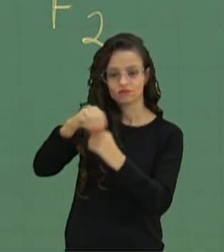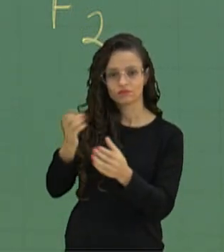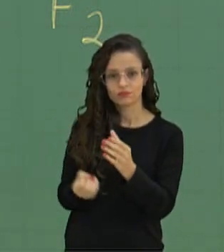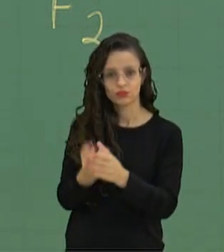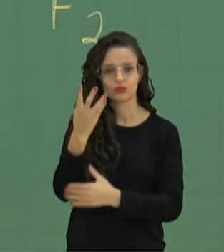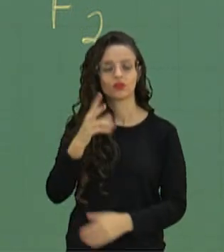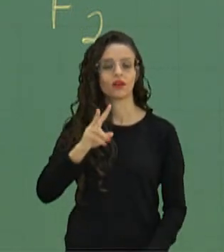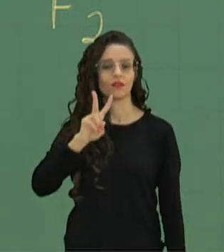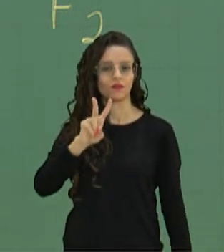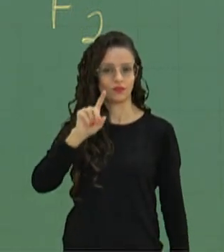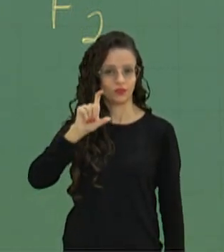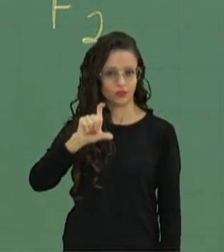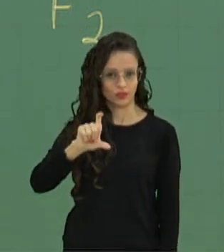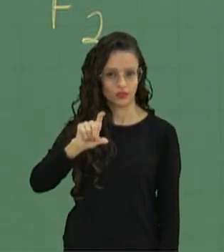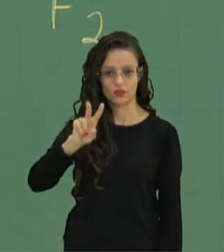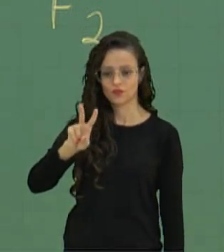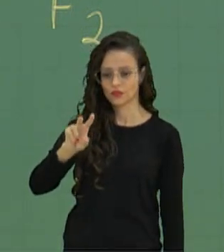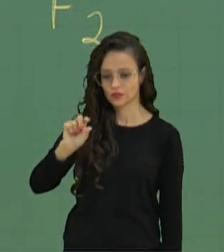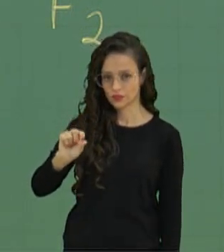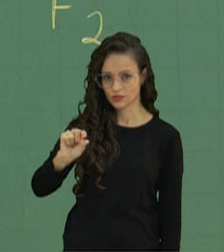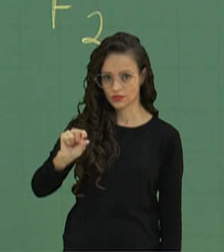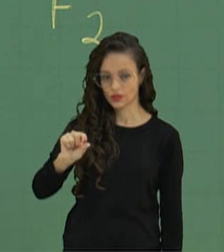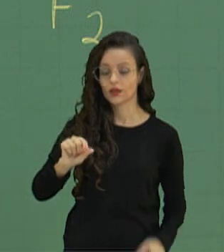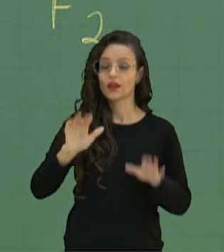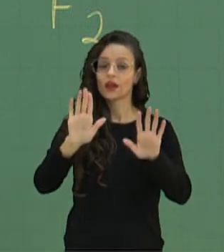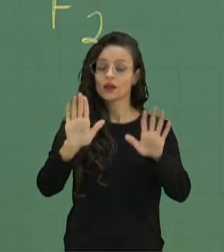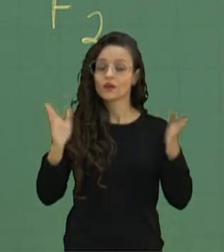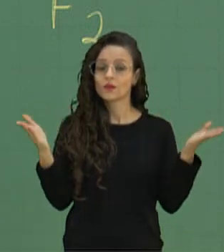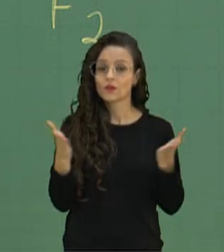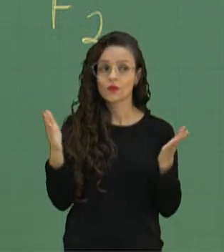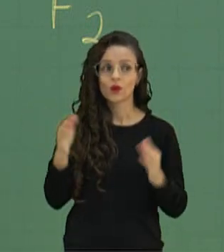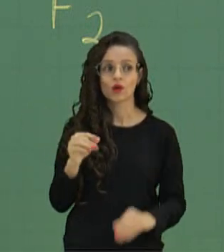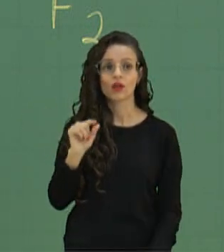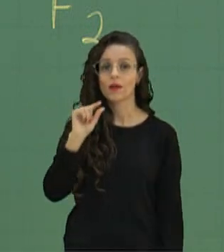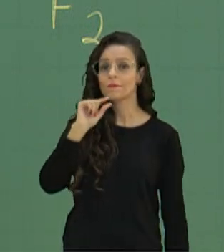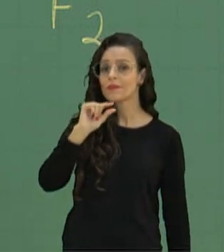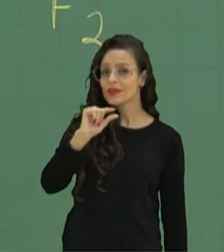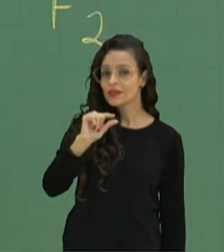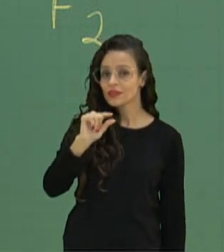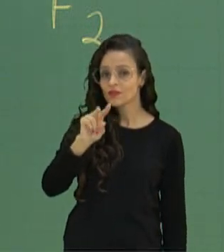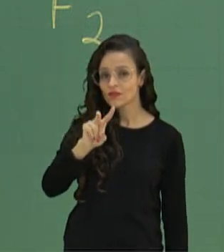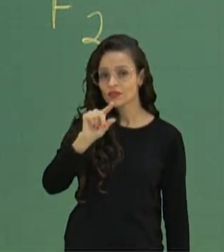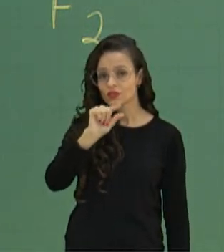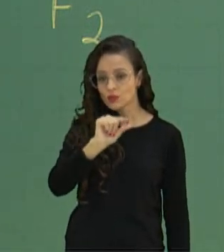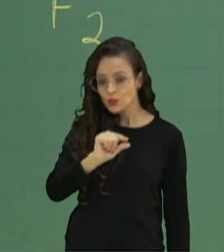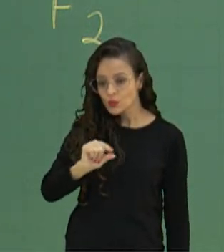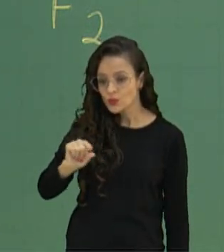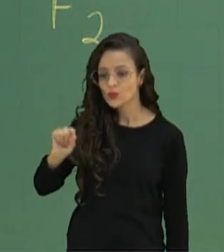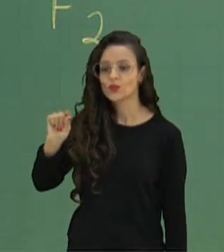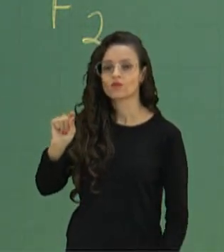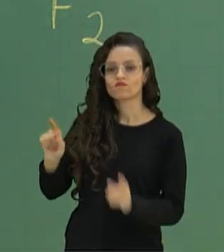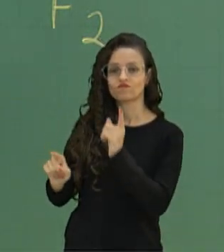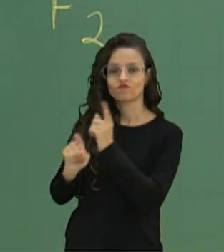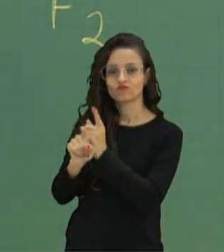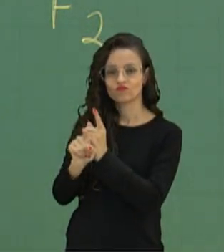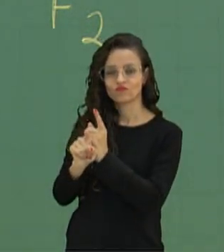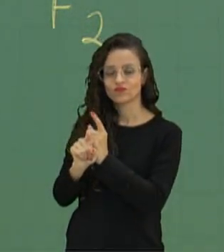um vezão, vezinho. Agora, se esse fator pequenininho encontrasse com o